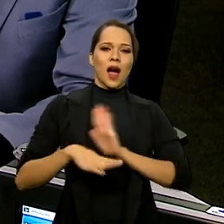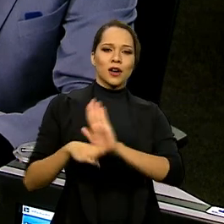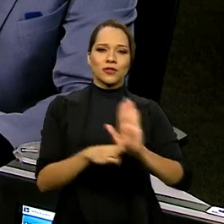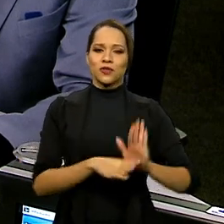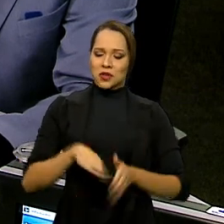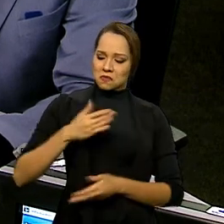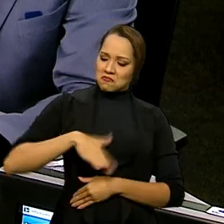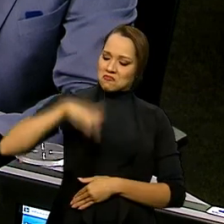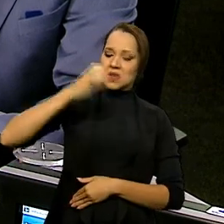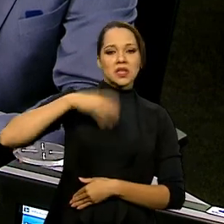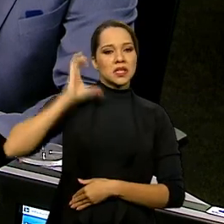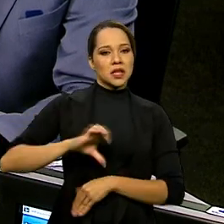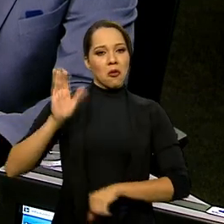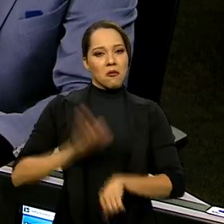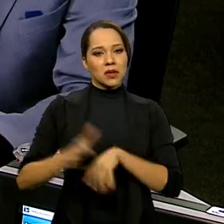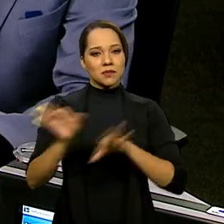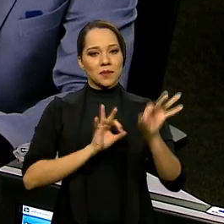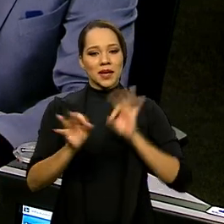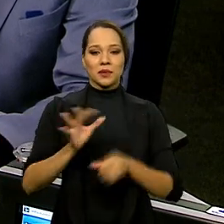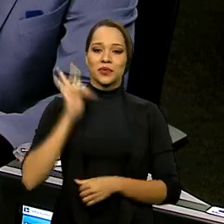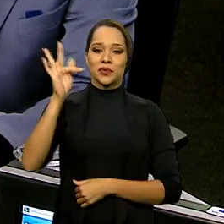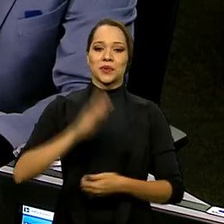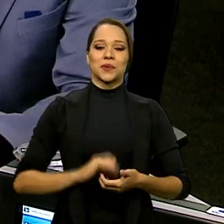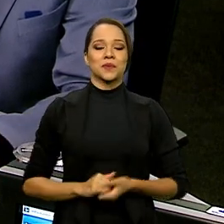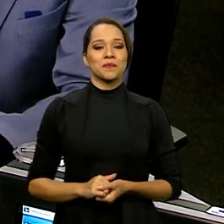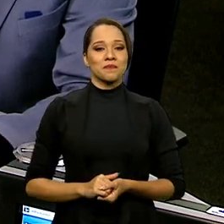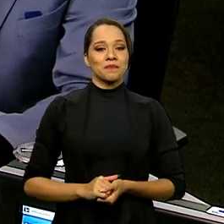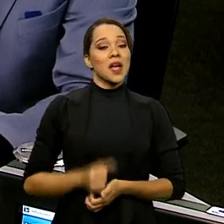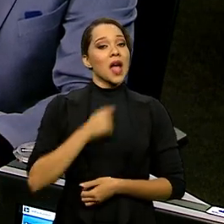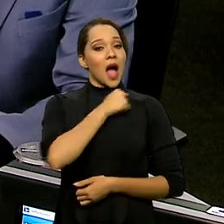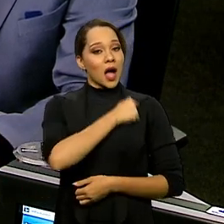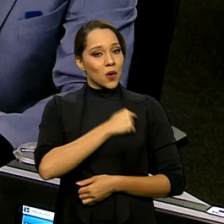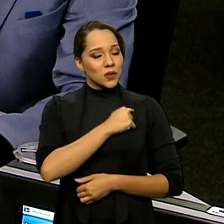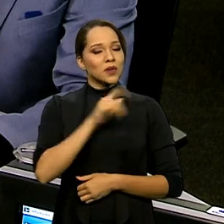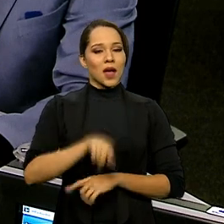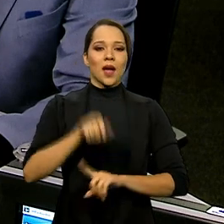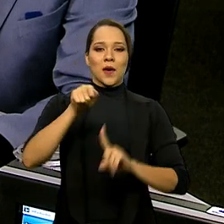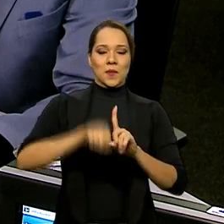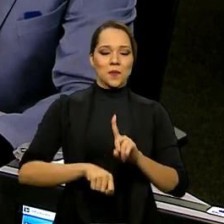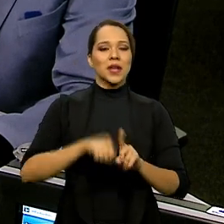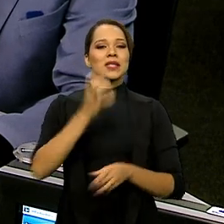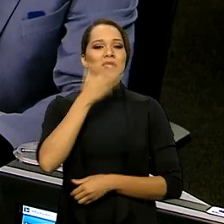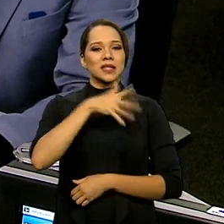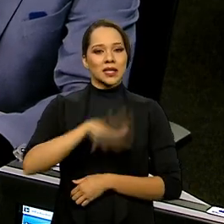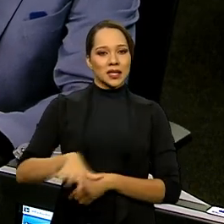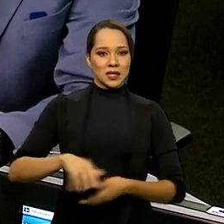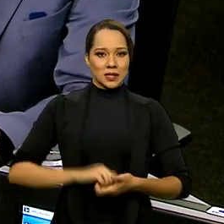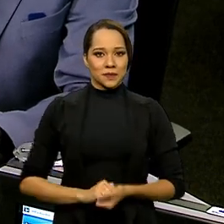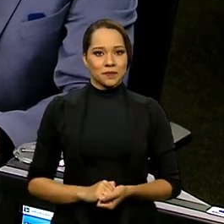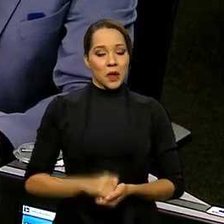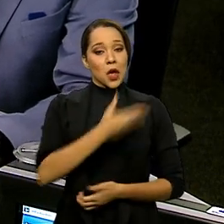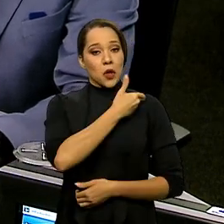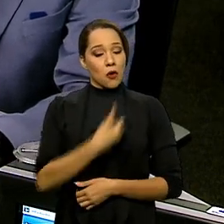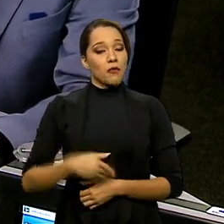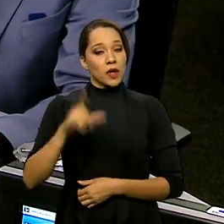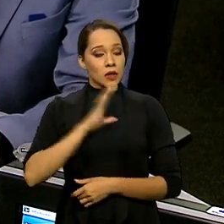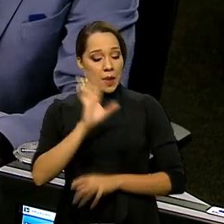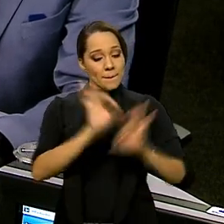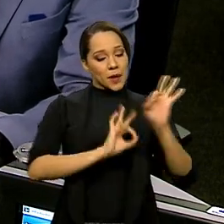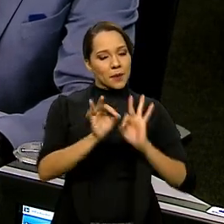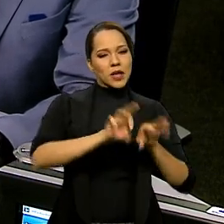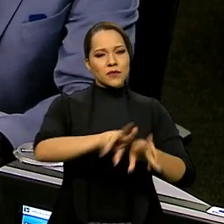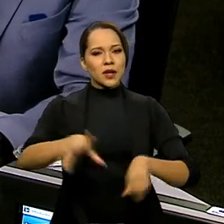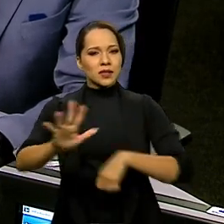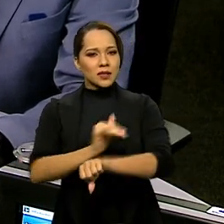formação de cidadãos mais preparados para o futuro. E agosto é considerado o mês da primeira infância. E o governo tem e prepara uma